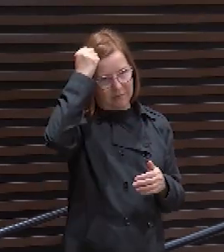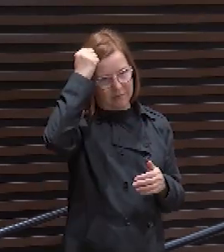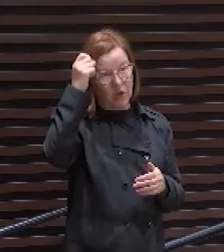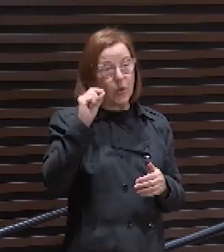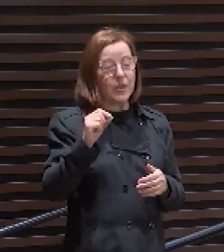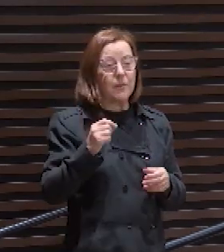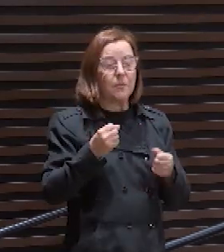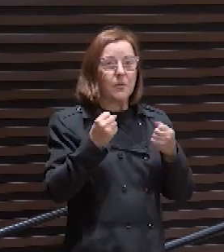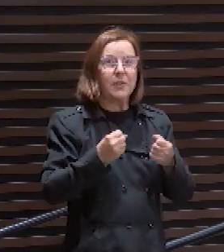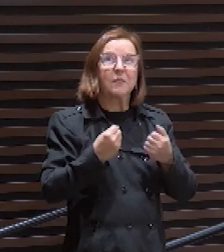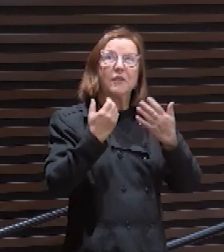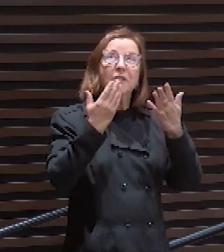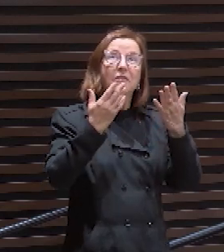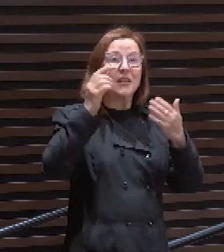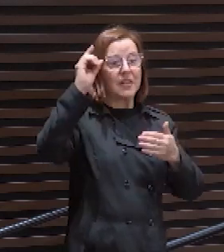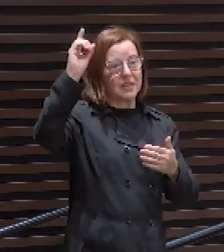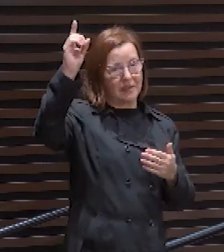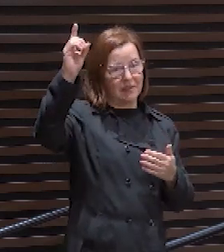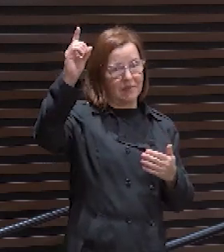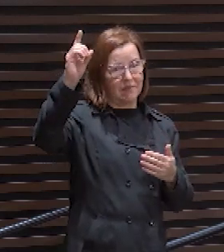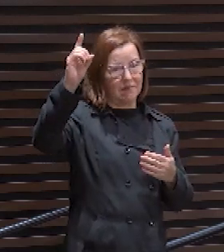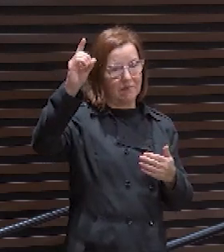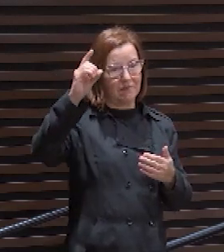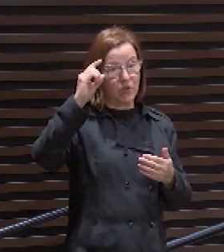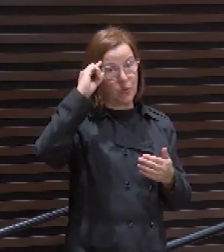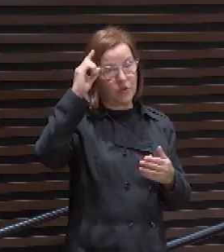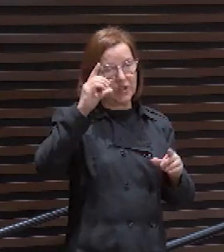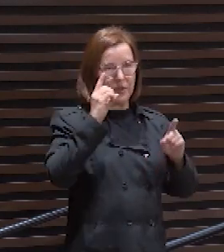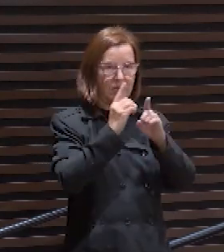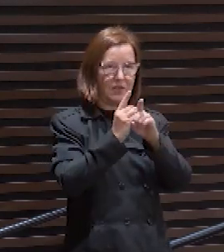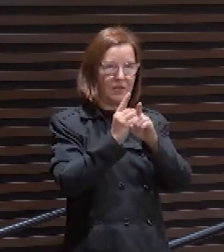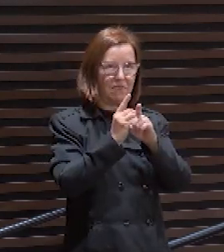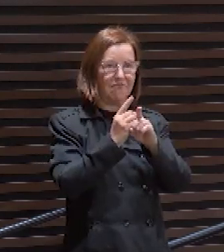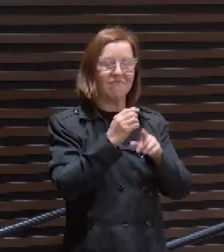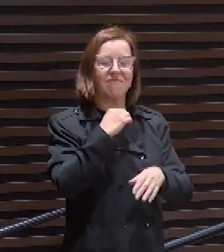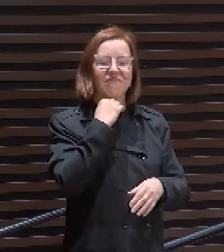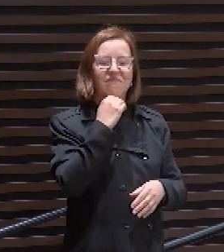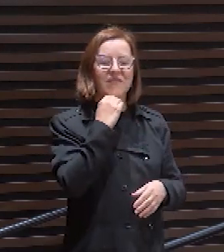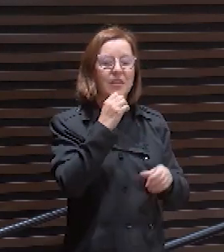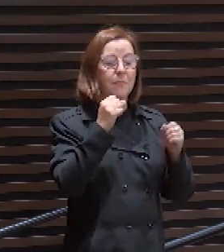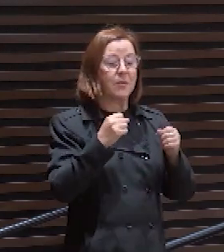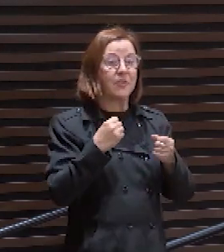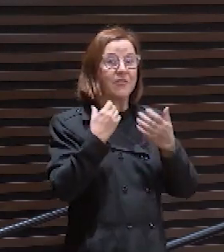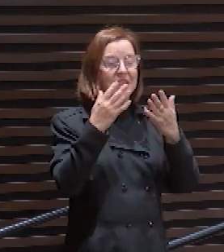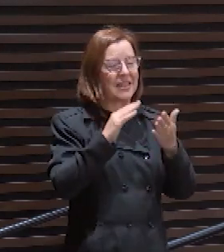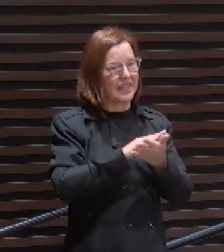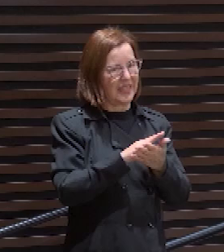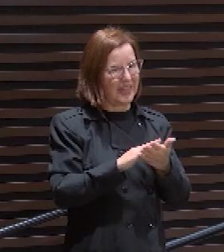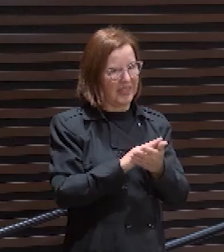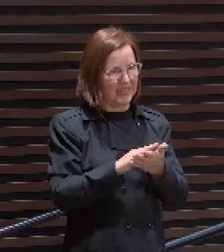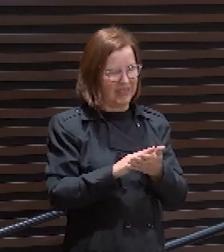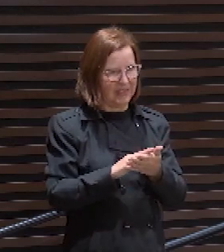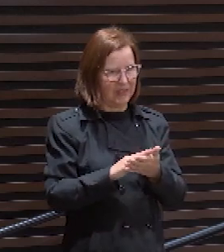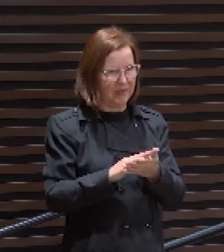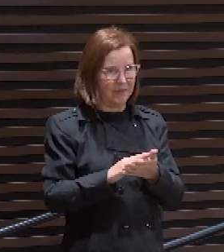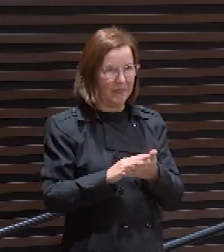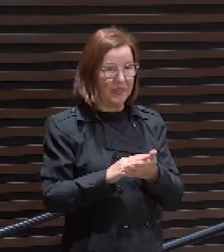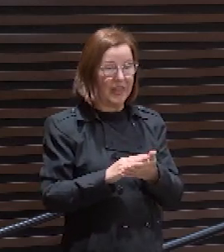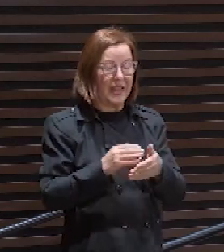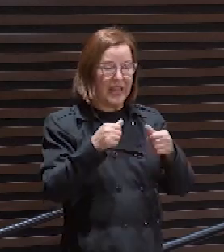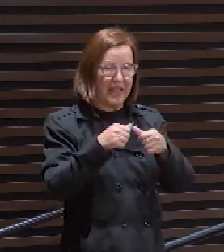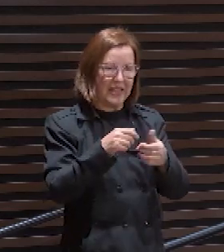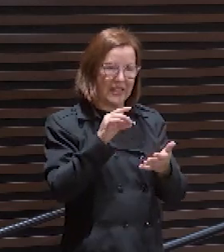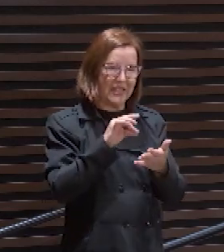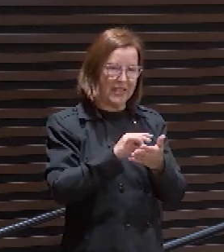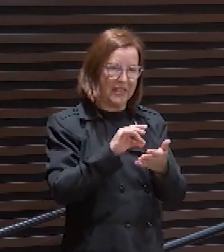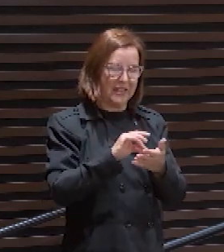Deus quando nos encontrarmos com Ele? Nenhum de nós pode oferecer nada. Porém, essa é a realidade do Evangelho. Apenas